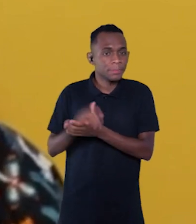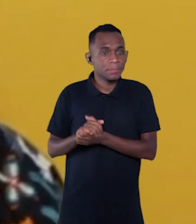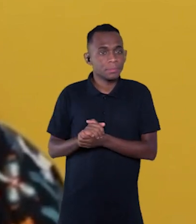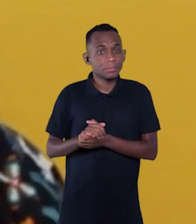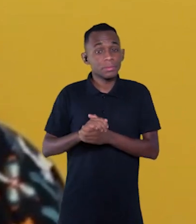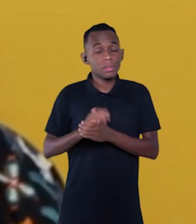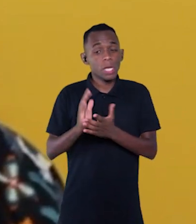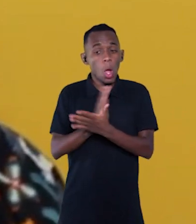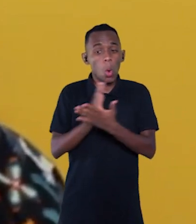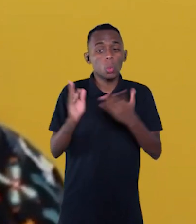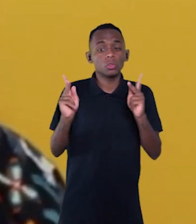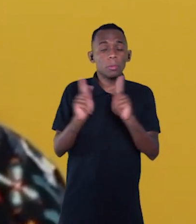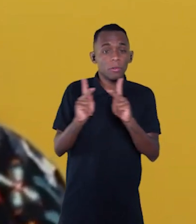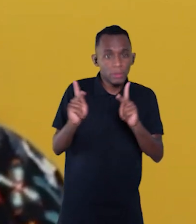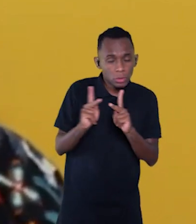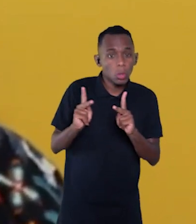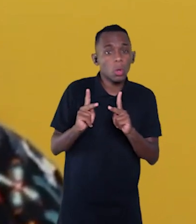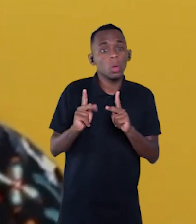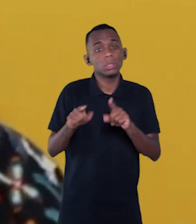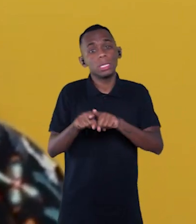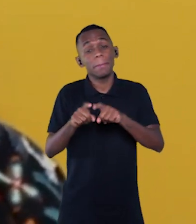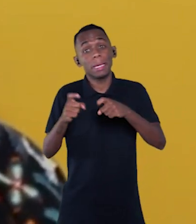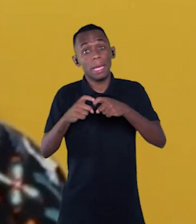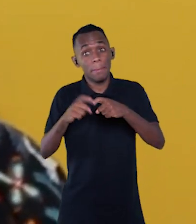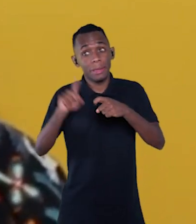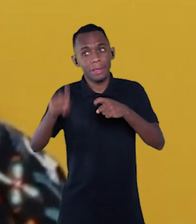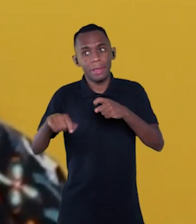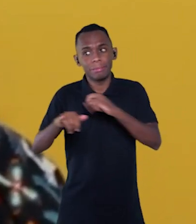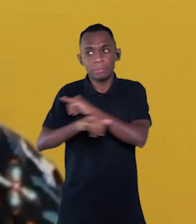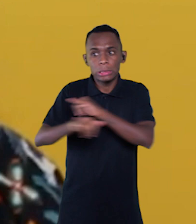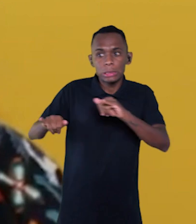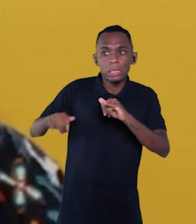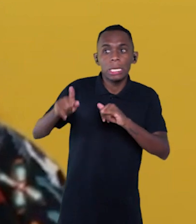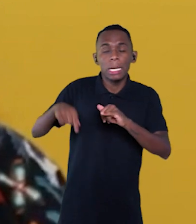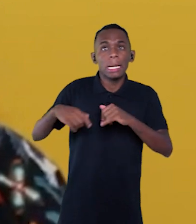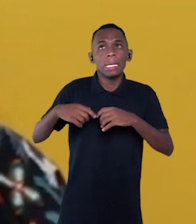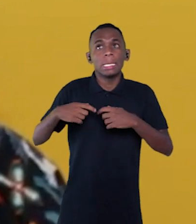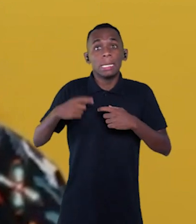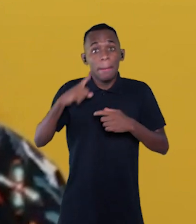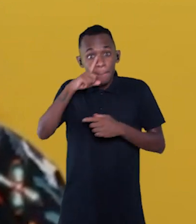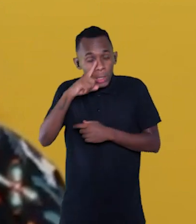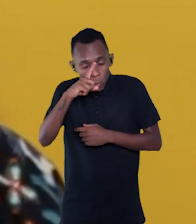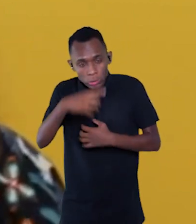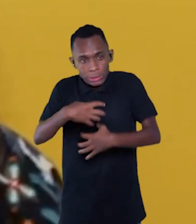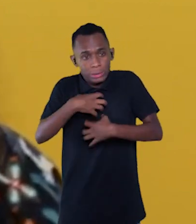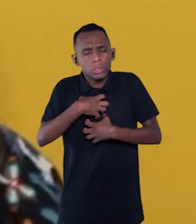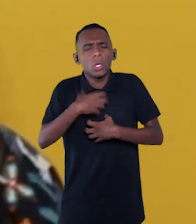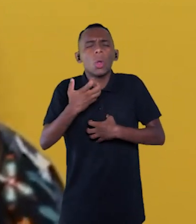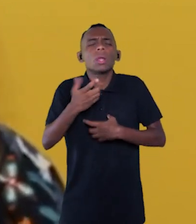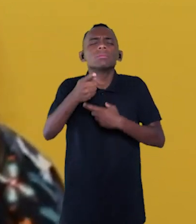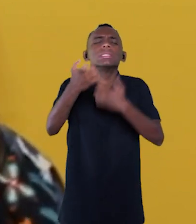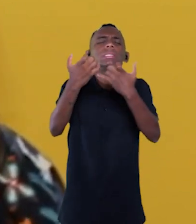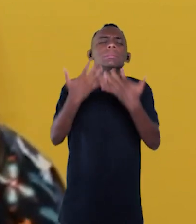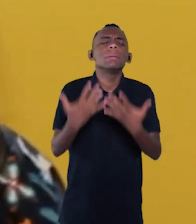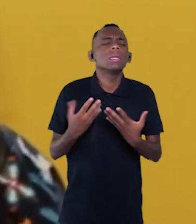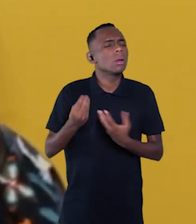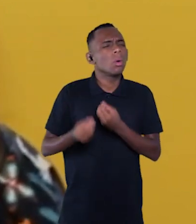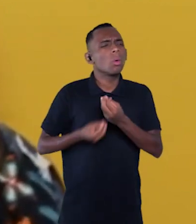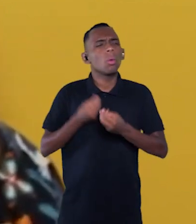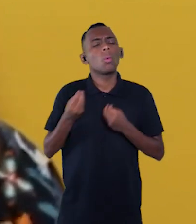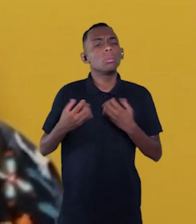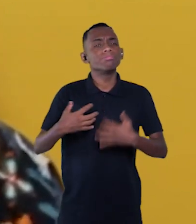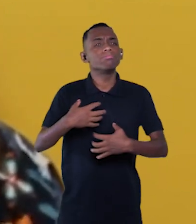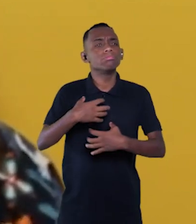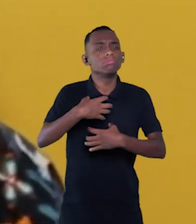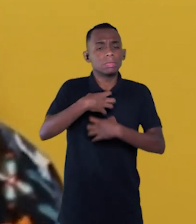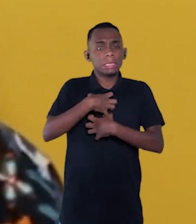os professores, né, os médicos falam que é perigoso sentir, né, se permitir isso. Eu quero te pedir para falar a respeito